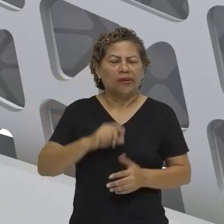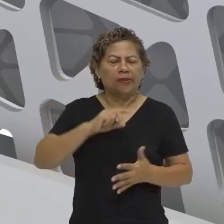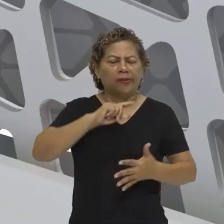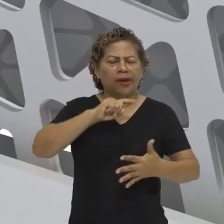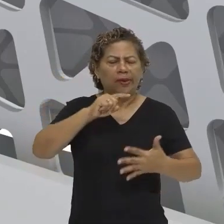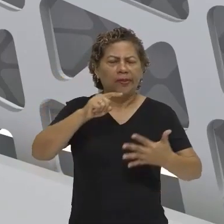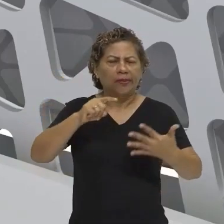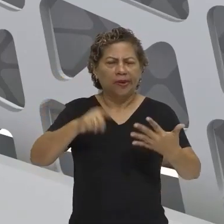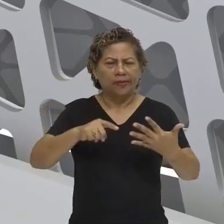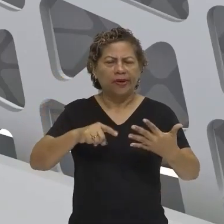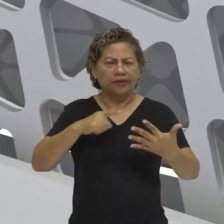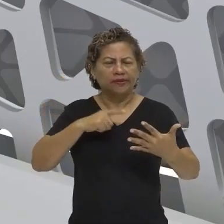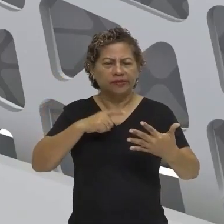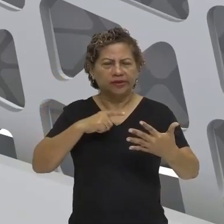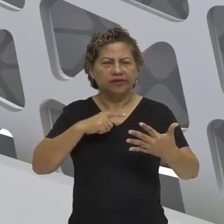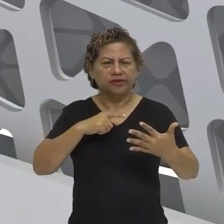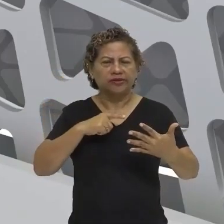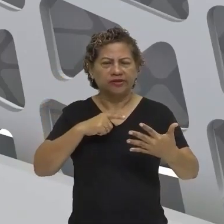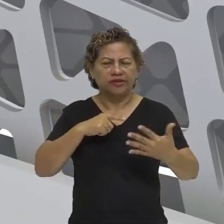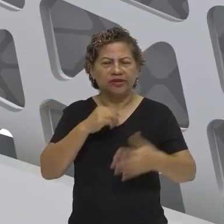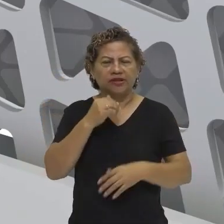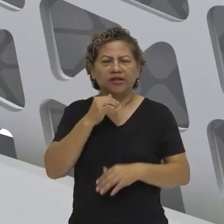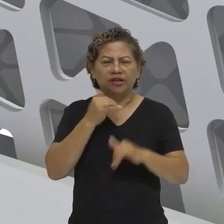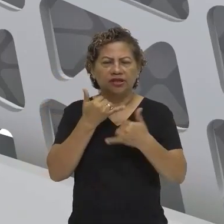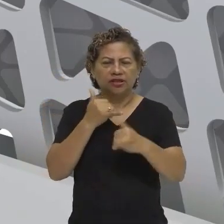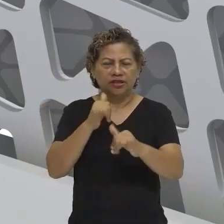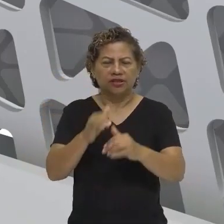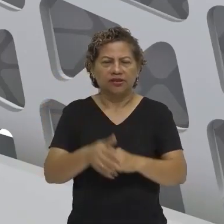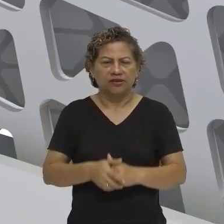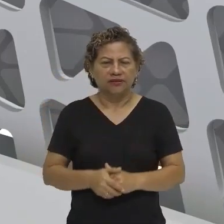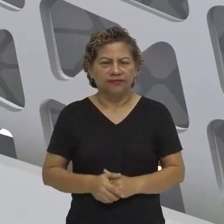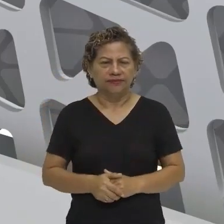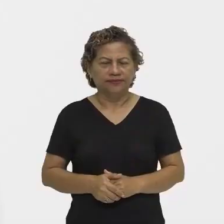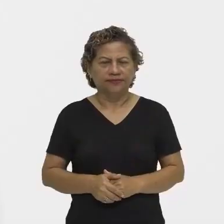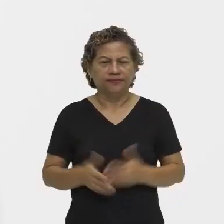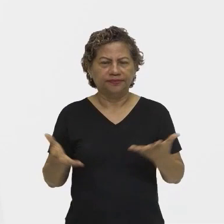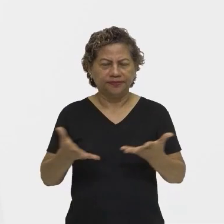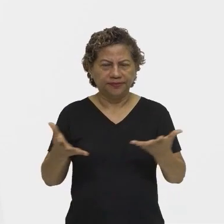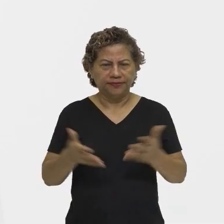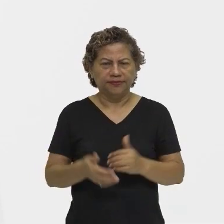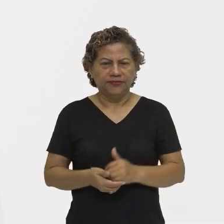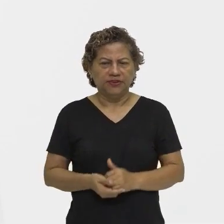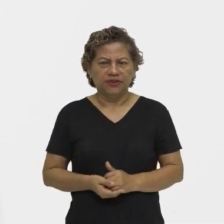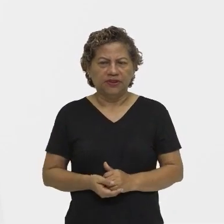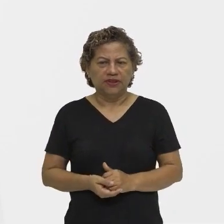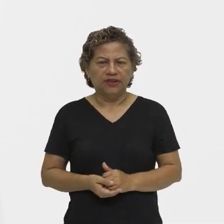formas que nós temos aí de energia. Então vamos lá primeiro na energia térmica.